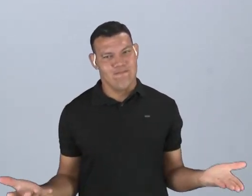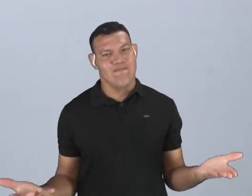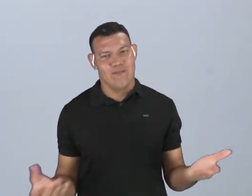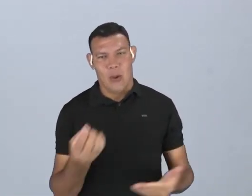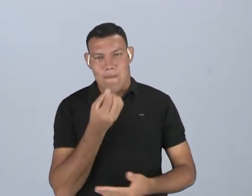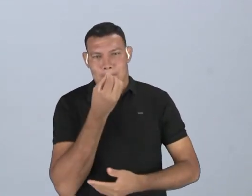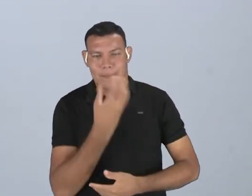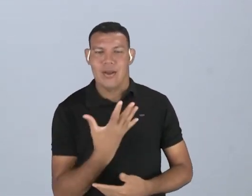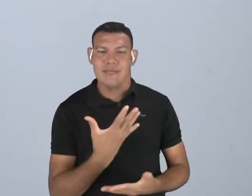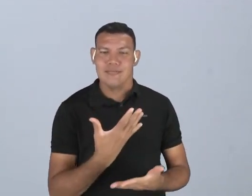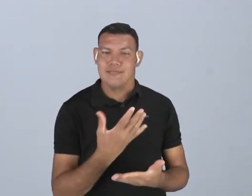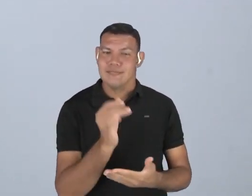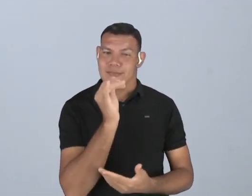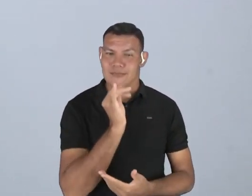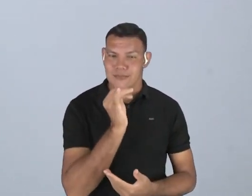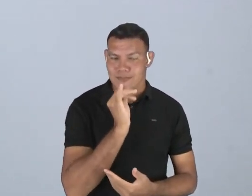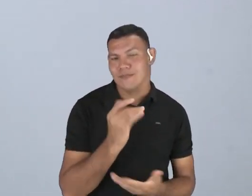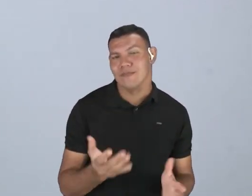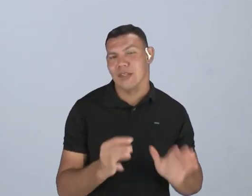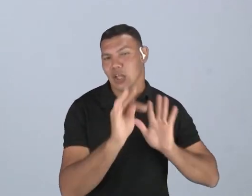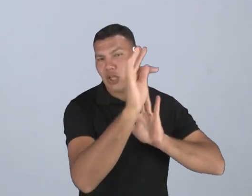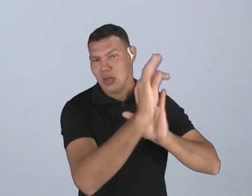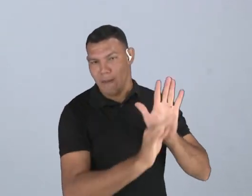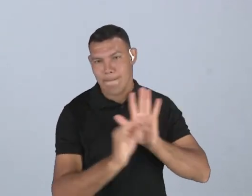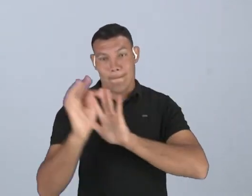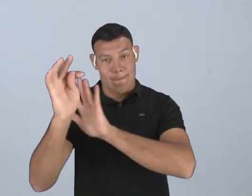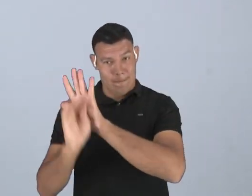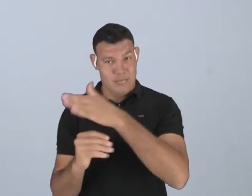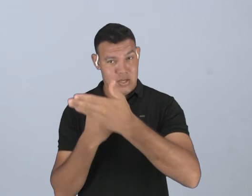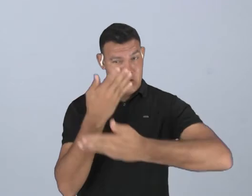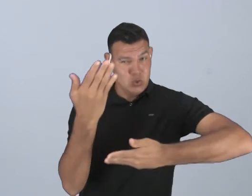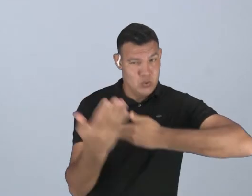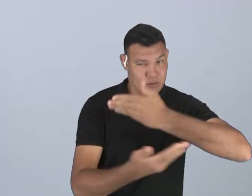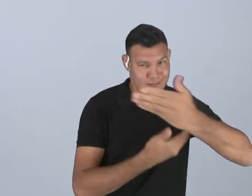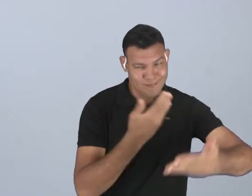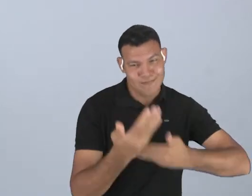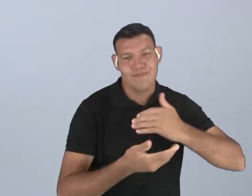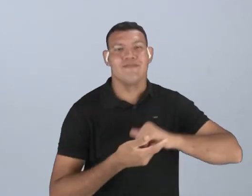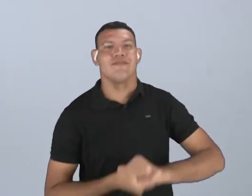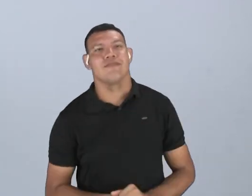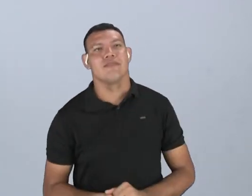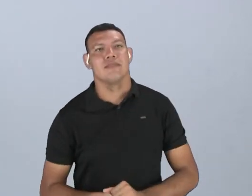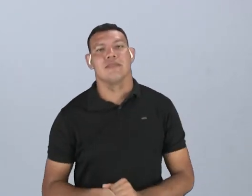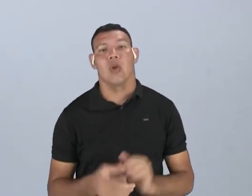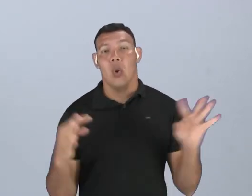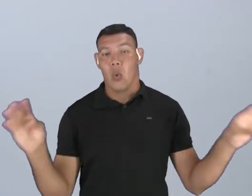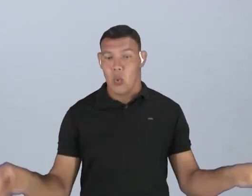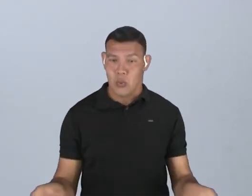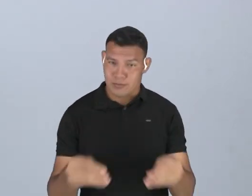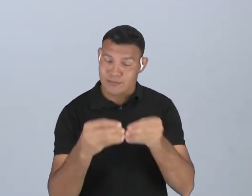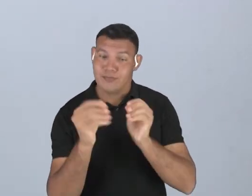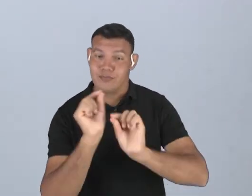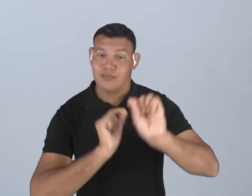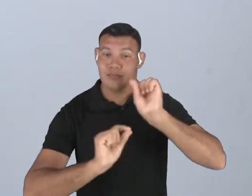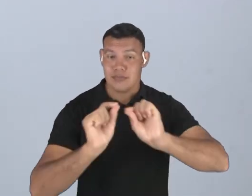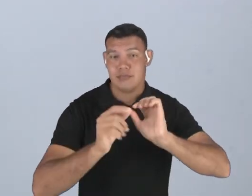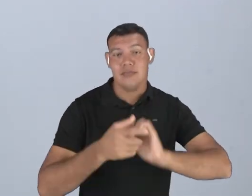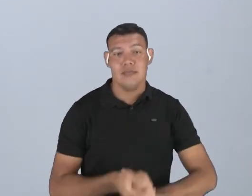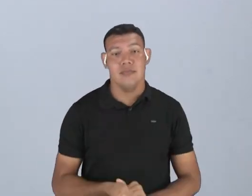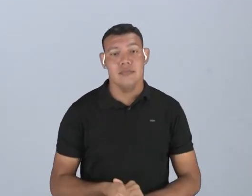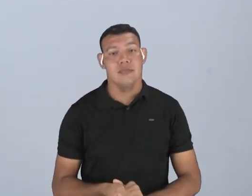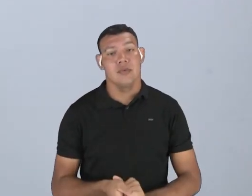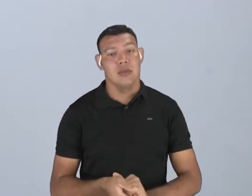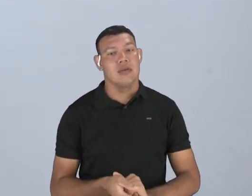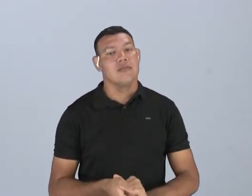de intertextualidade para a gente praticar esse entendimento. Resumindo, pessoal, todos os